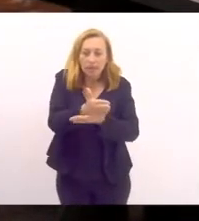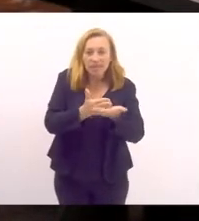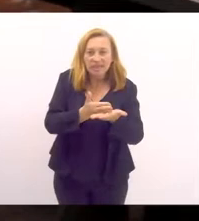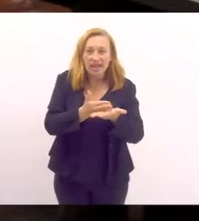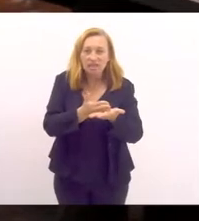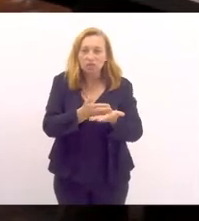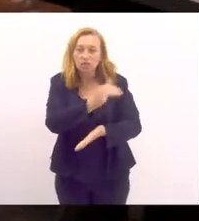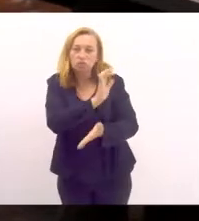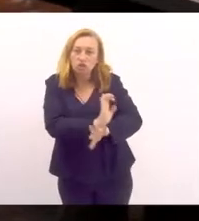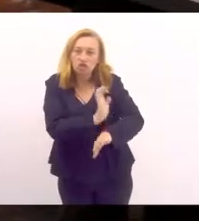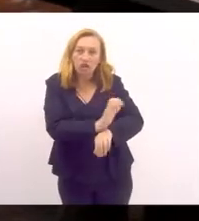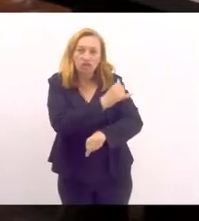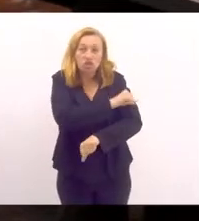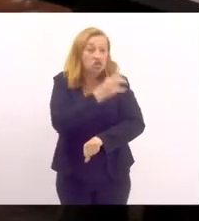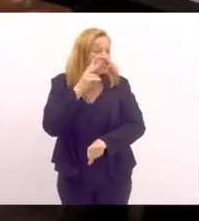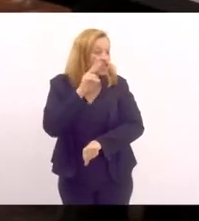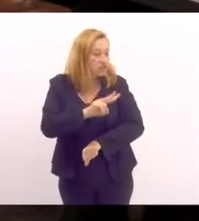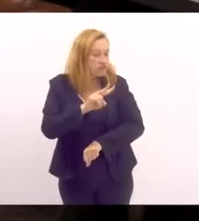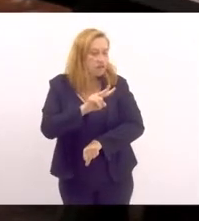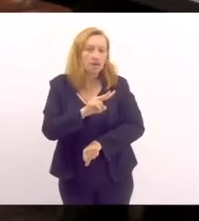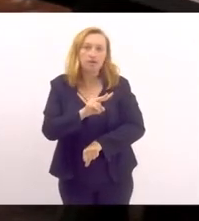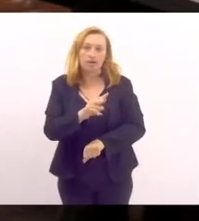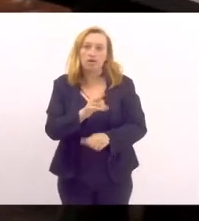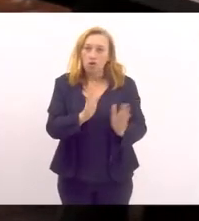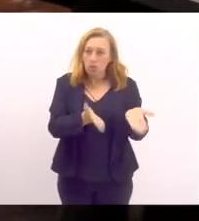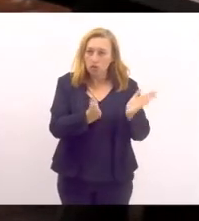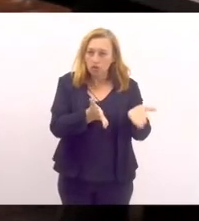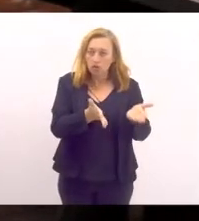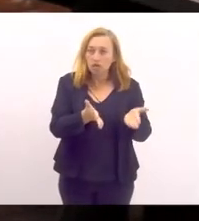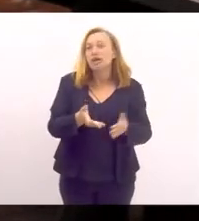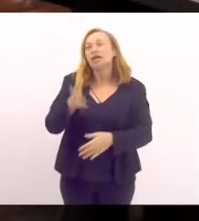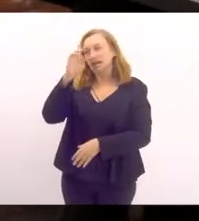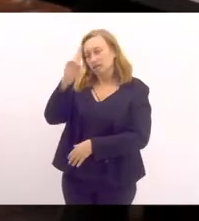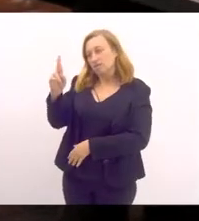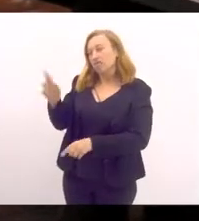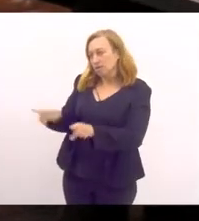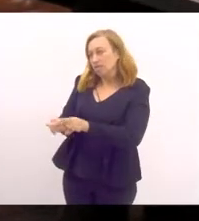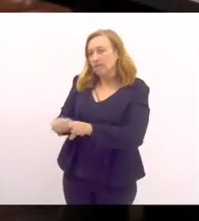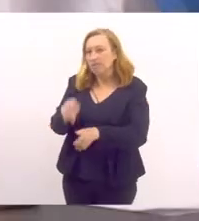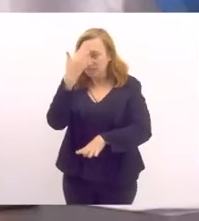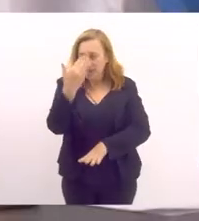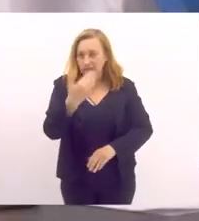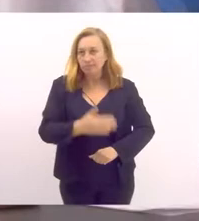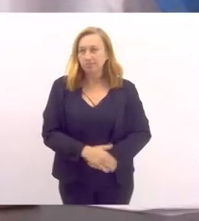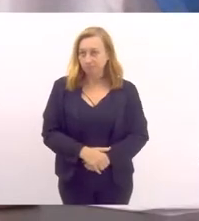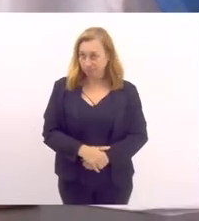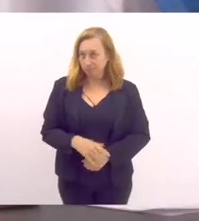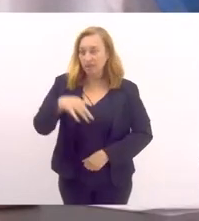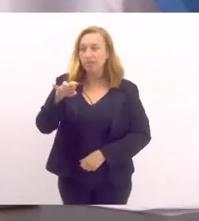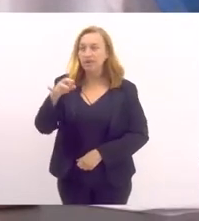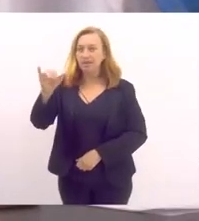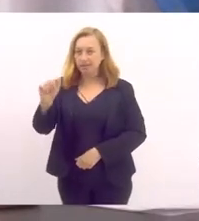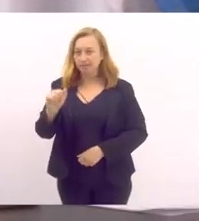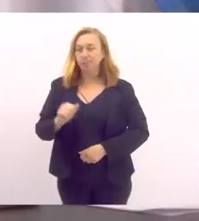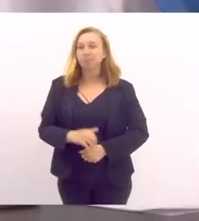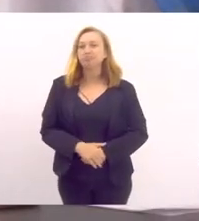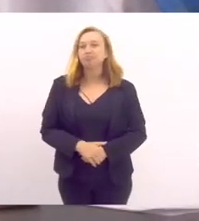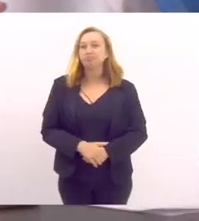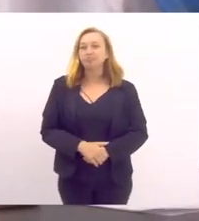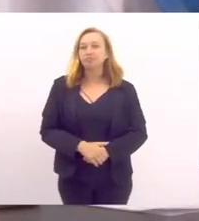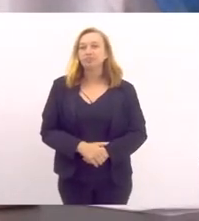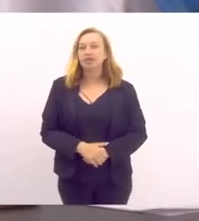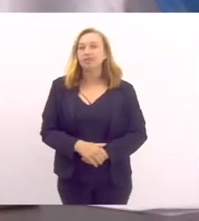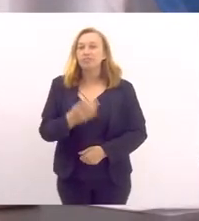Rio de Janeiro, que é o que a gente tem presenciado, e a senhora também. Obrigada, tá? Miriam,